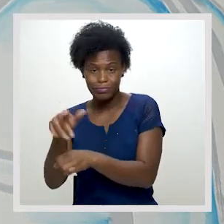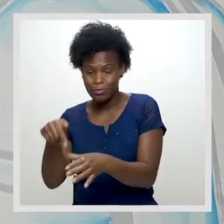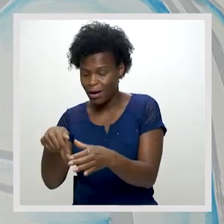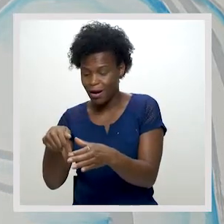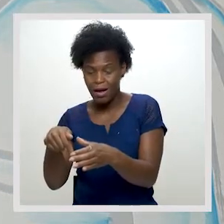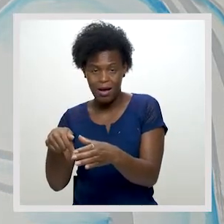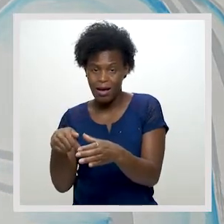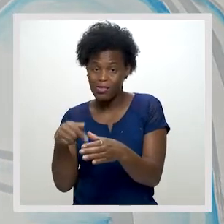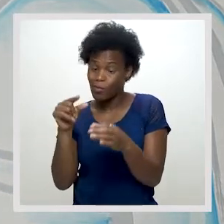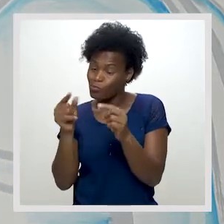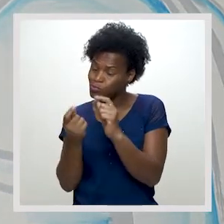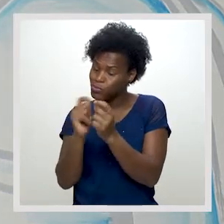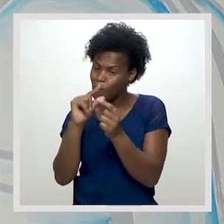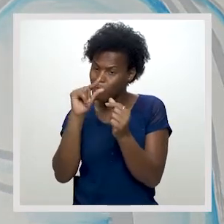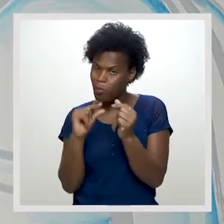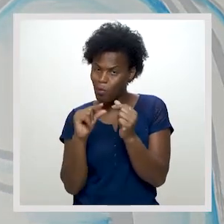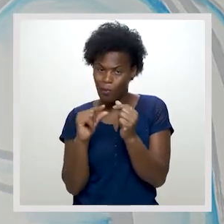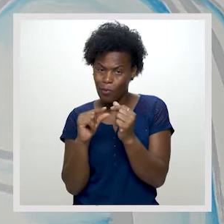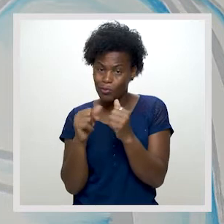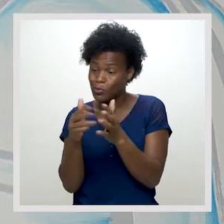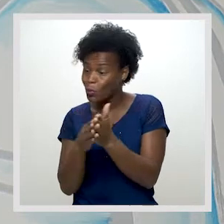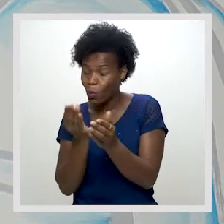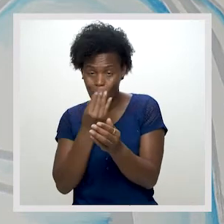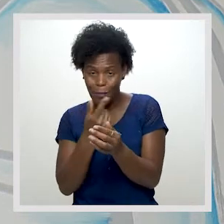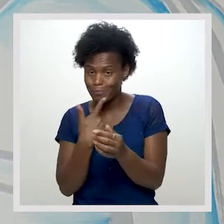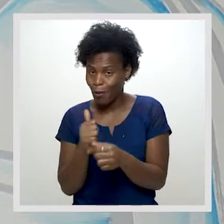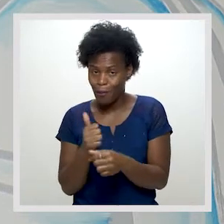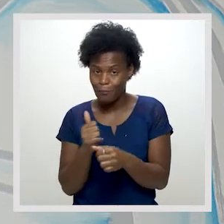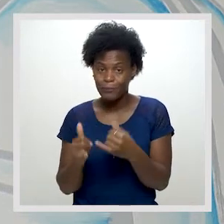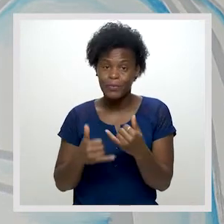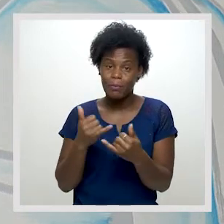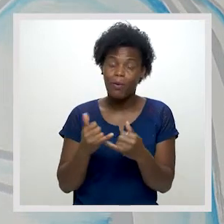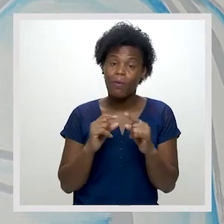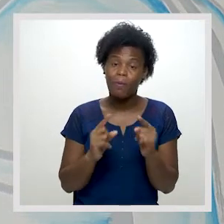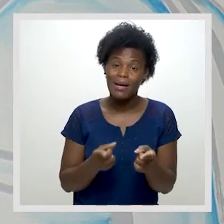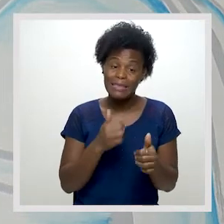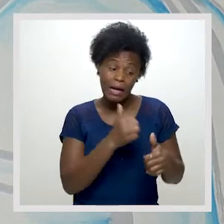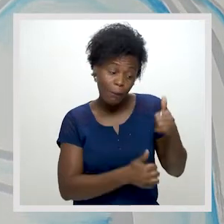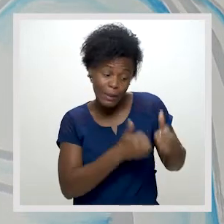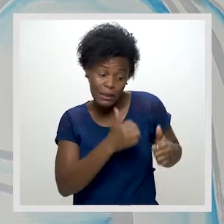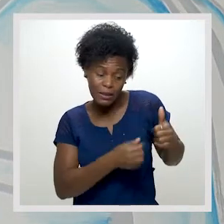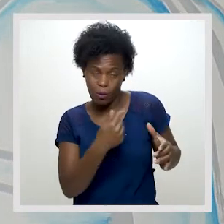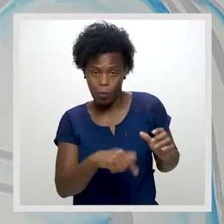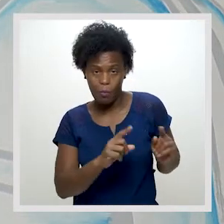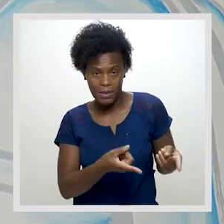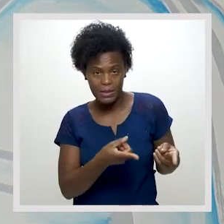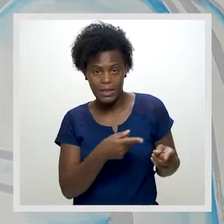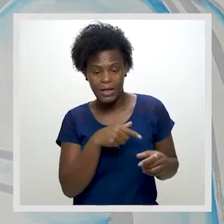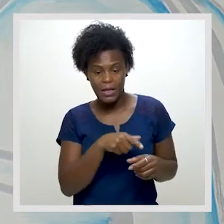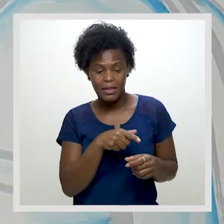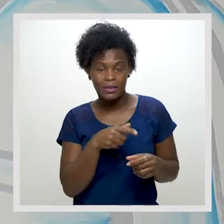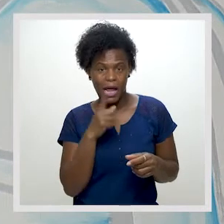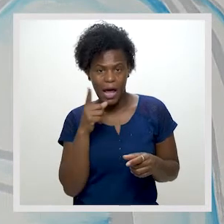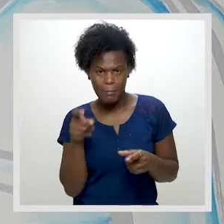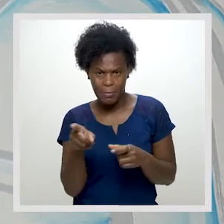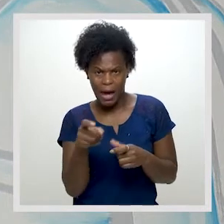oceanos já não dava para todo. E dali começou a competição entre